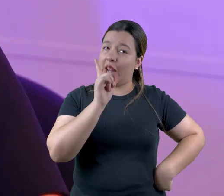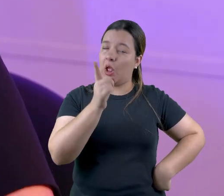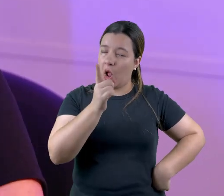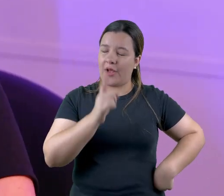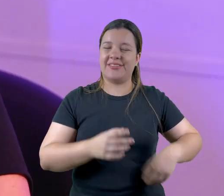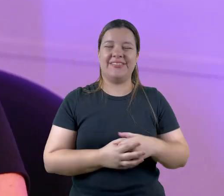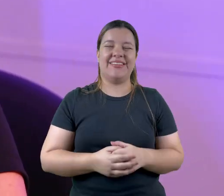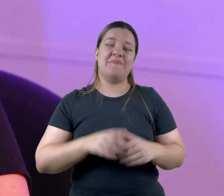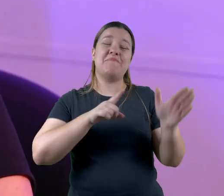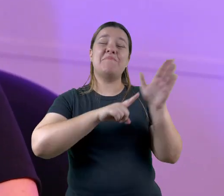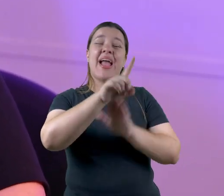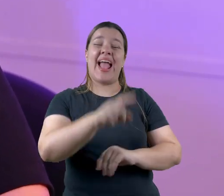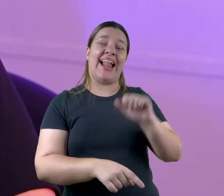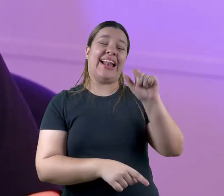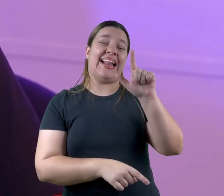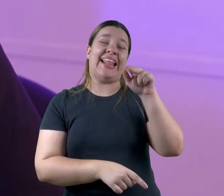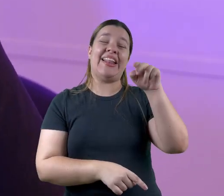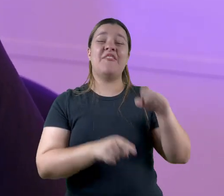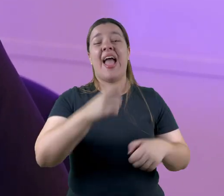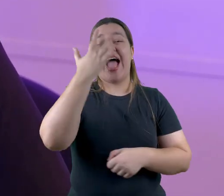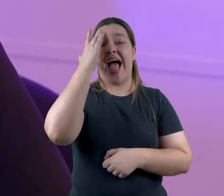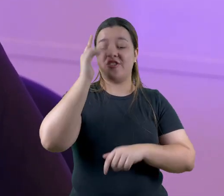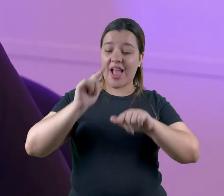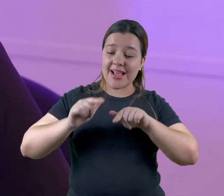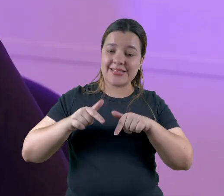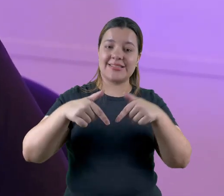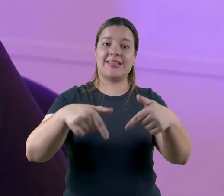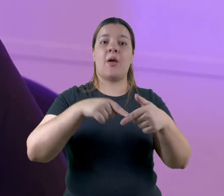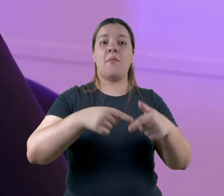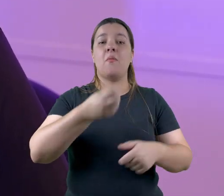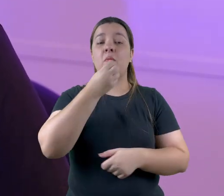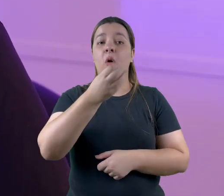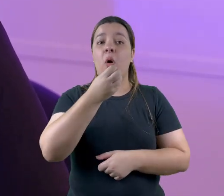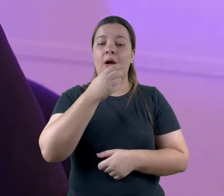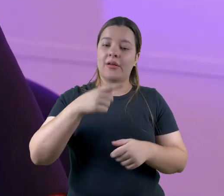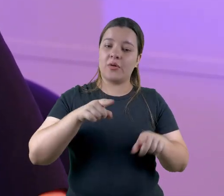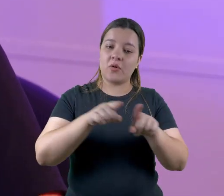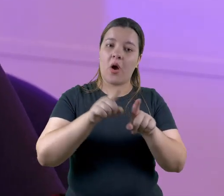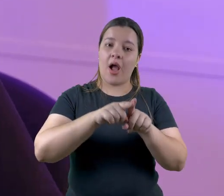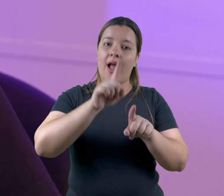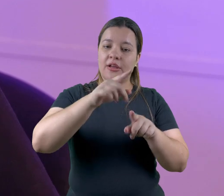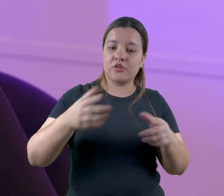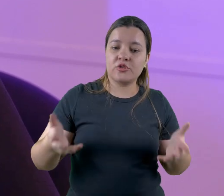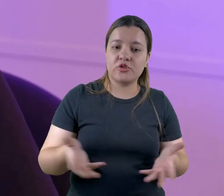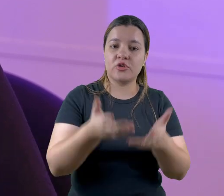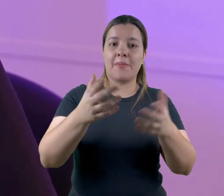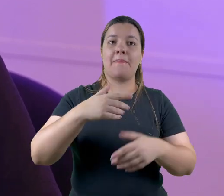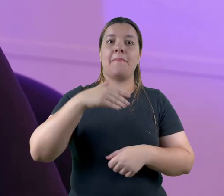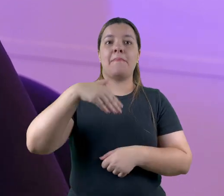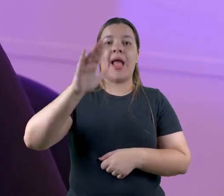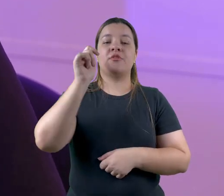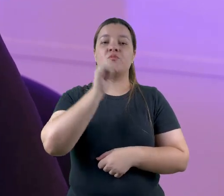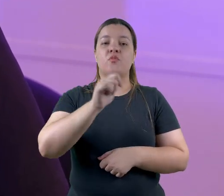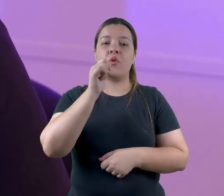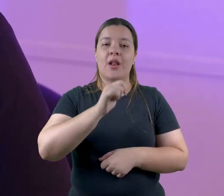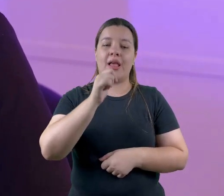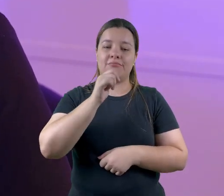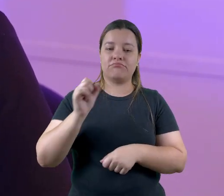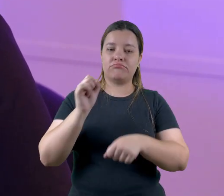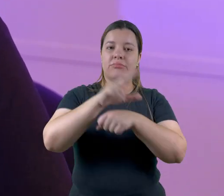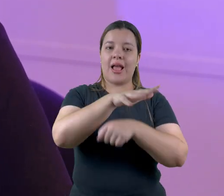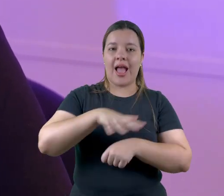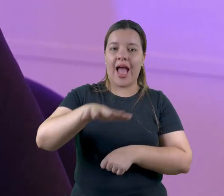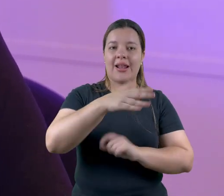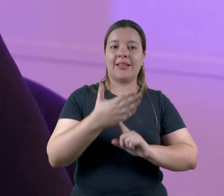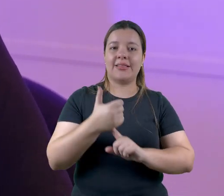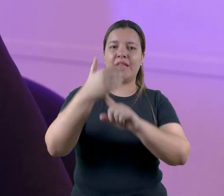viu Ô Aline que que você acha hoje né de ações que que vale a pena né para estimular Ah mais Mulheres nesse